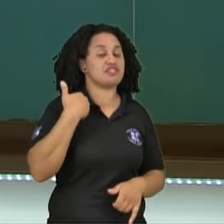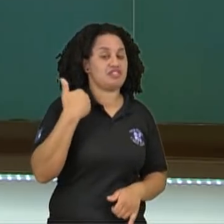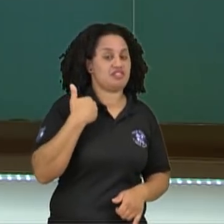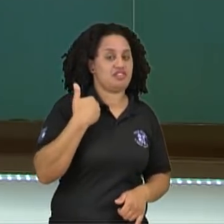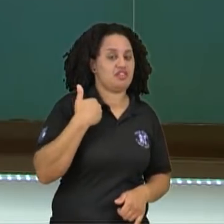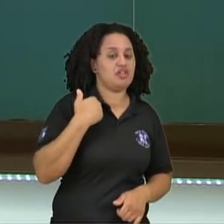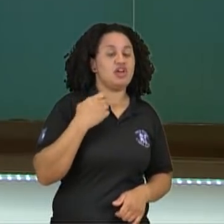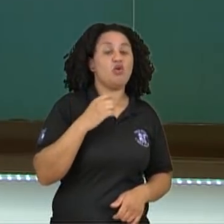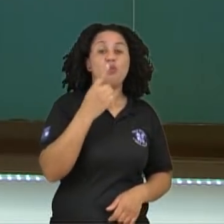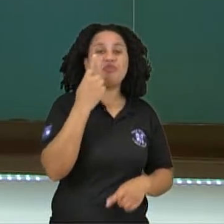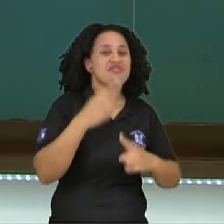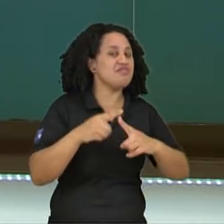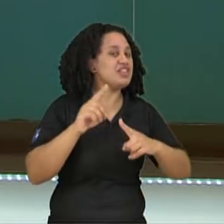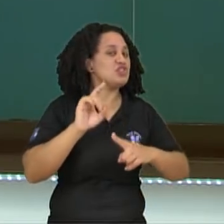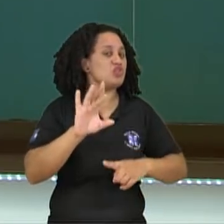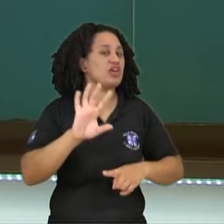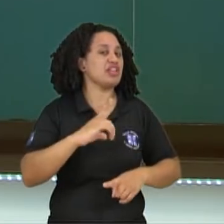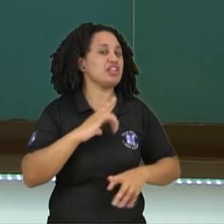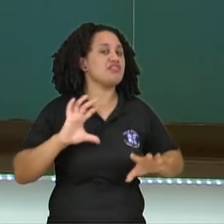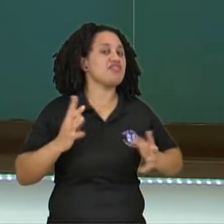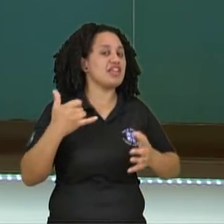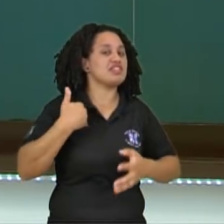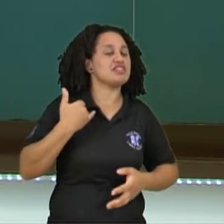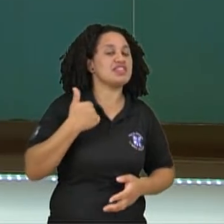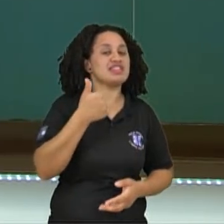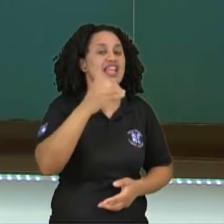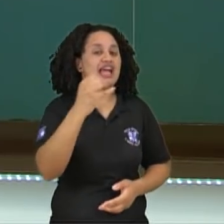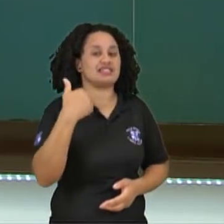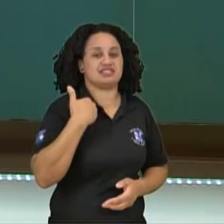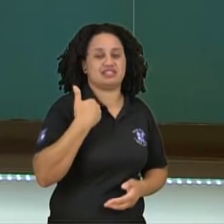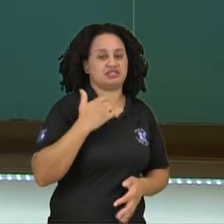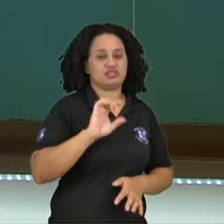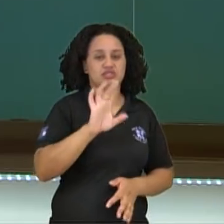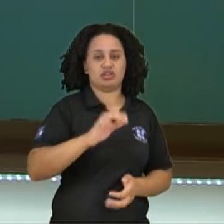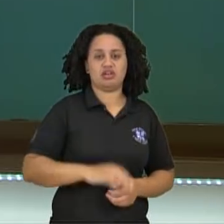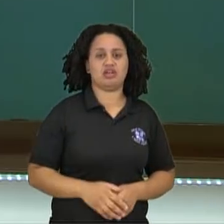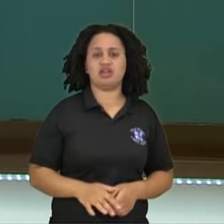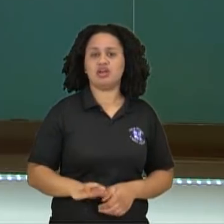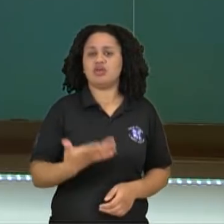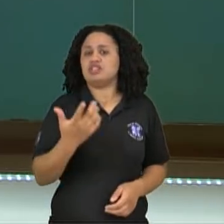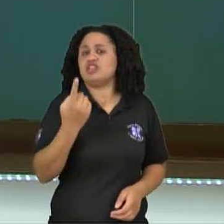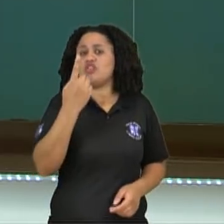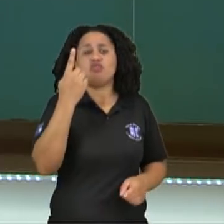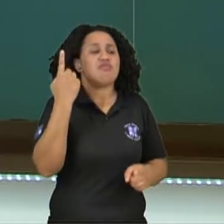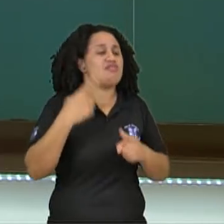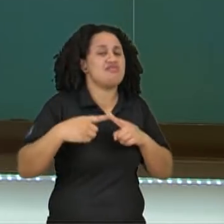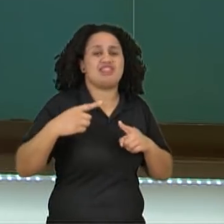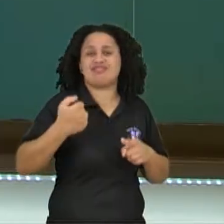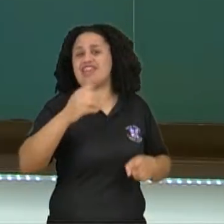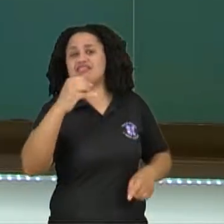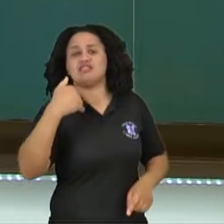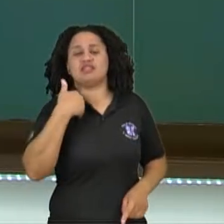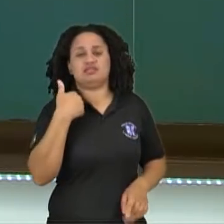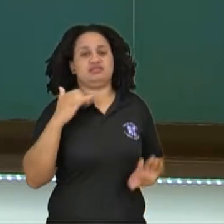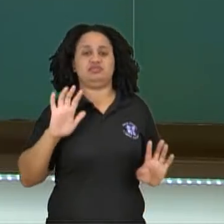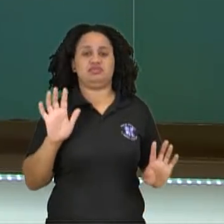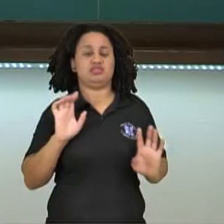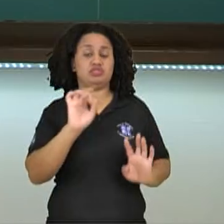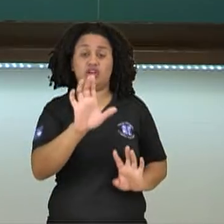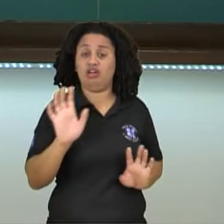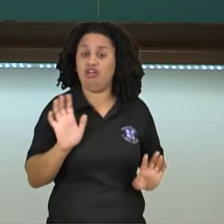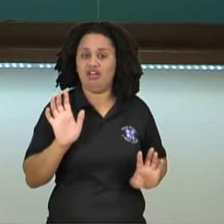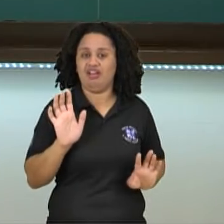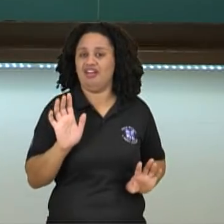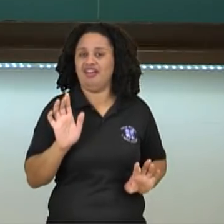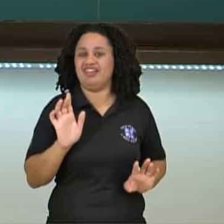aniversário, o fato em si. Algo que só vai acontecer uma vez na sua vida. Ah, só se tiver máquina do tempo, professor. Aí não vale. Mas